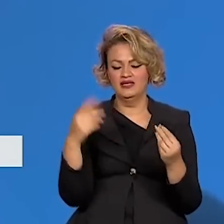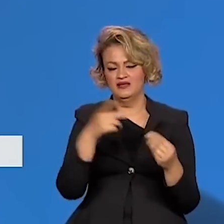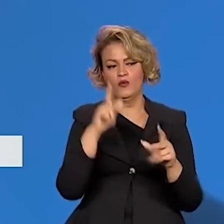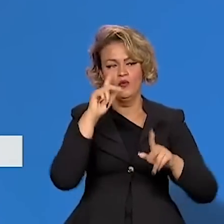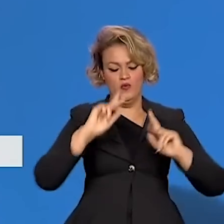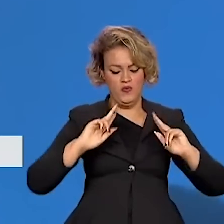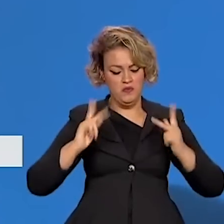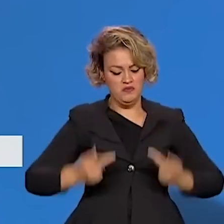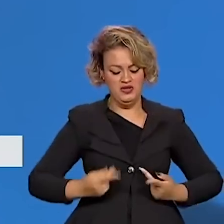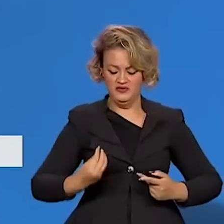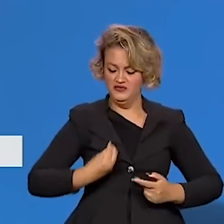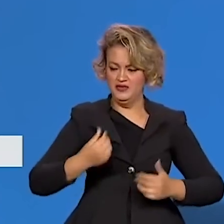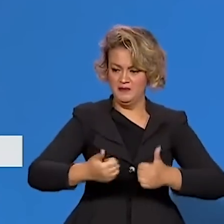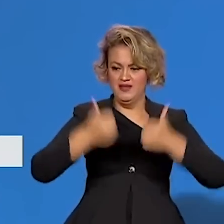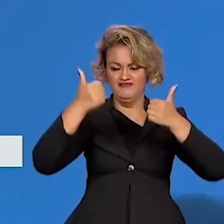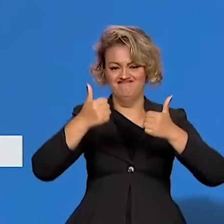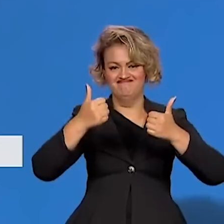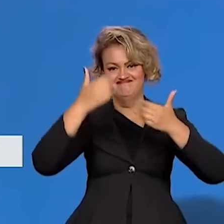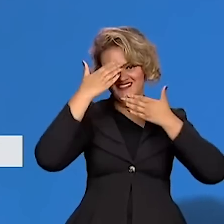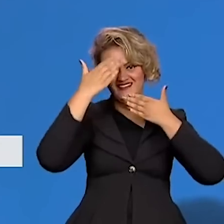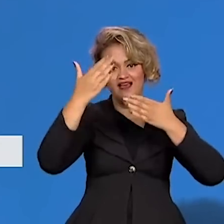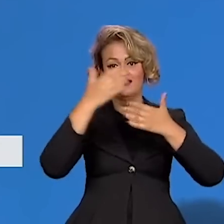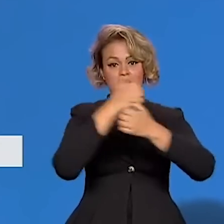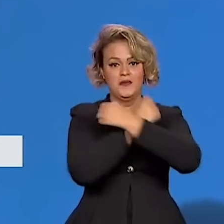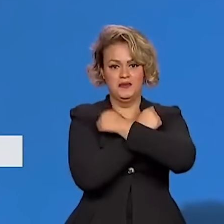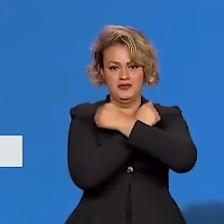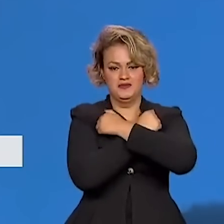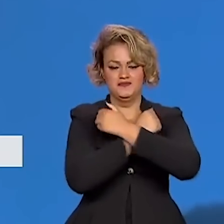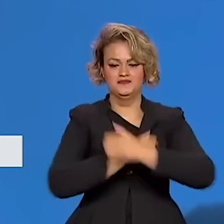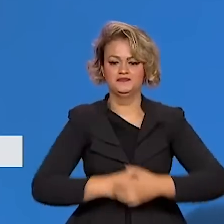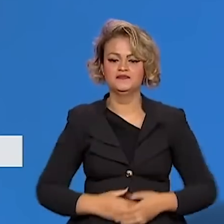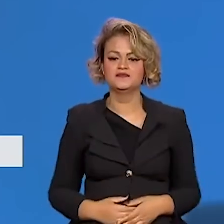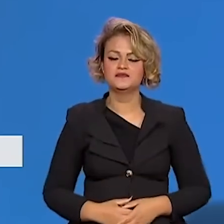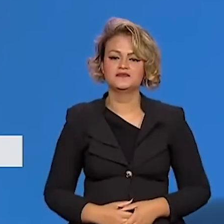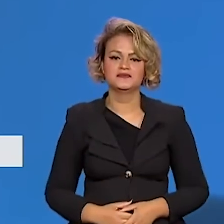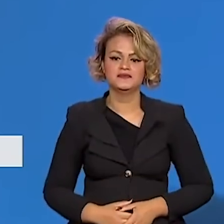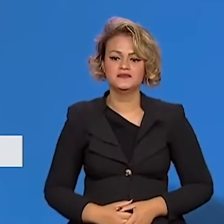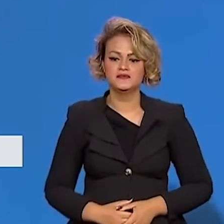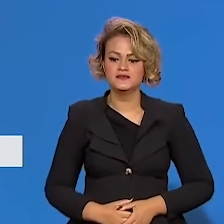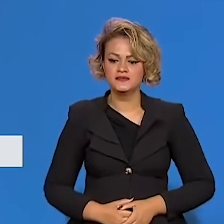melhor um abraço e obrigado pela oportunidade